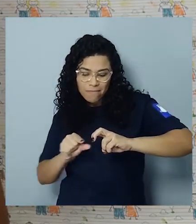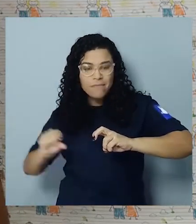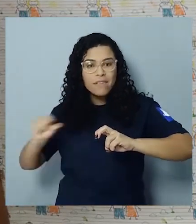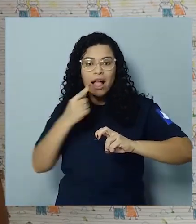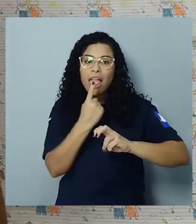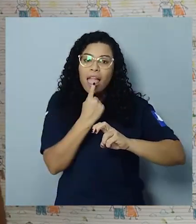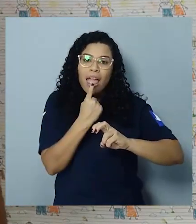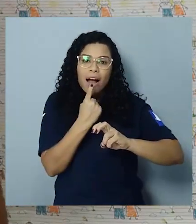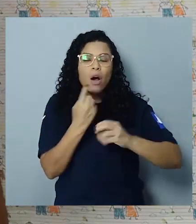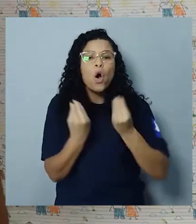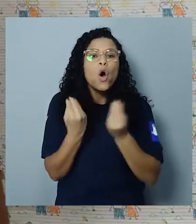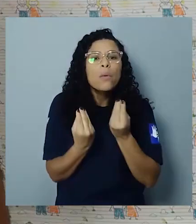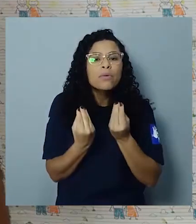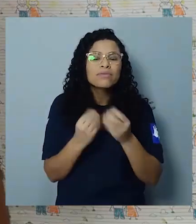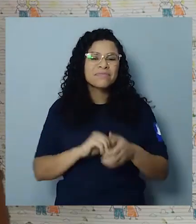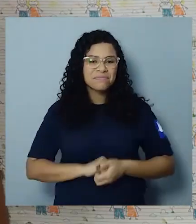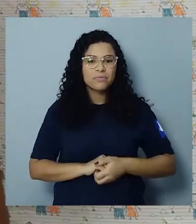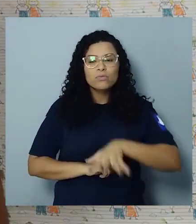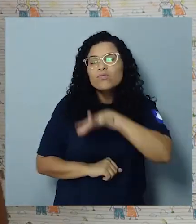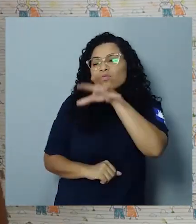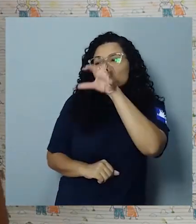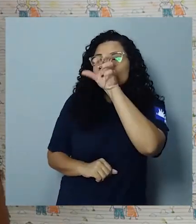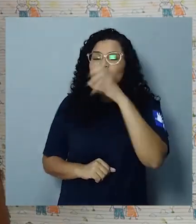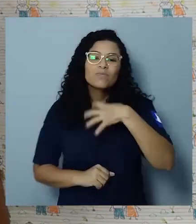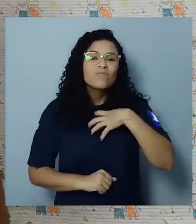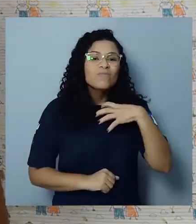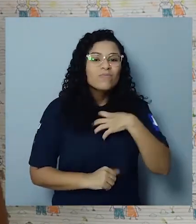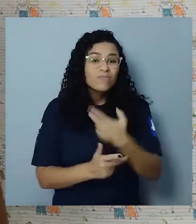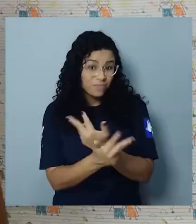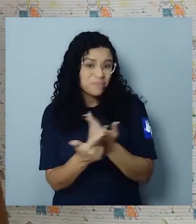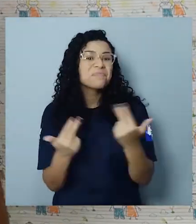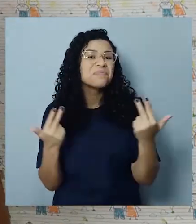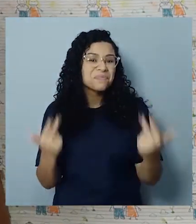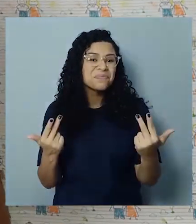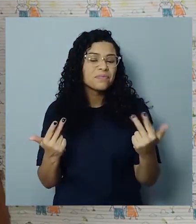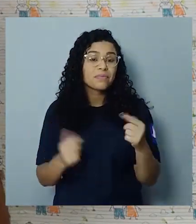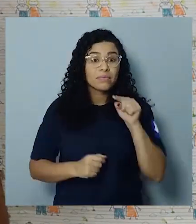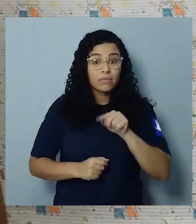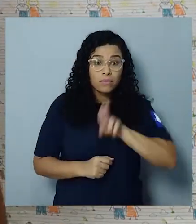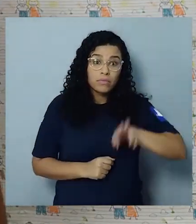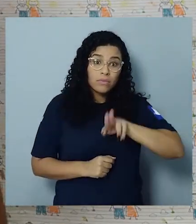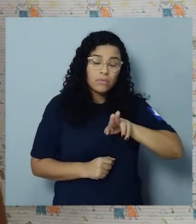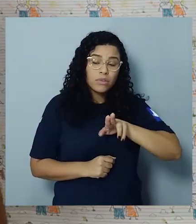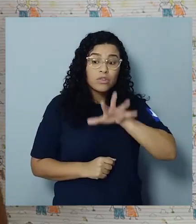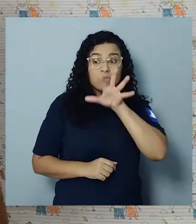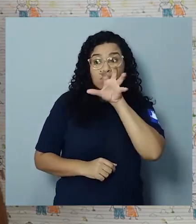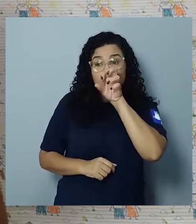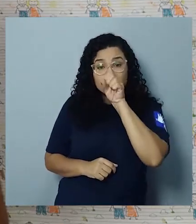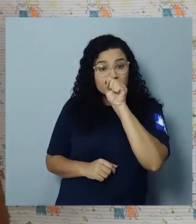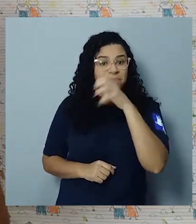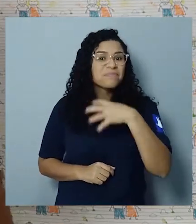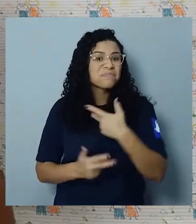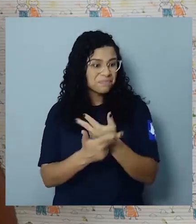para muitas coisas inclusive para sentir o cheiro e eu